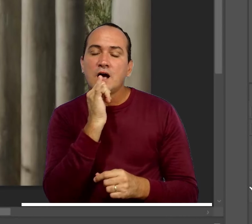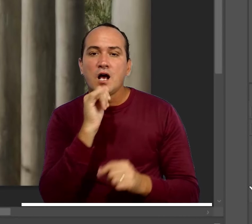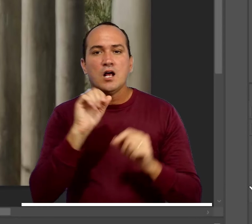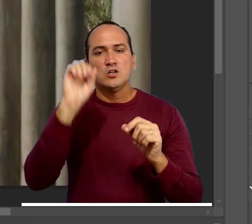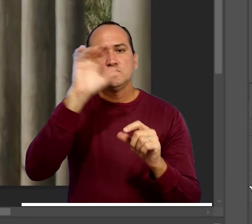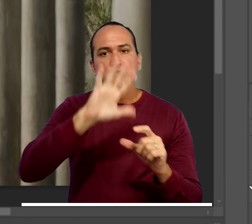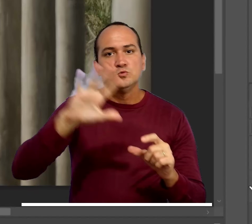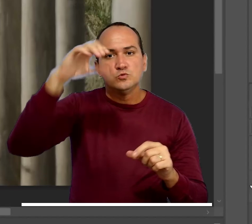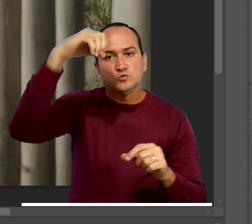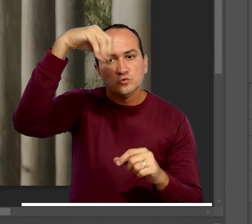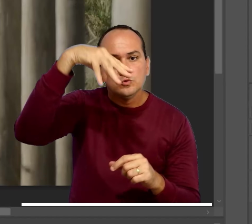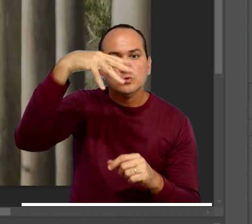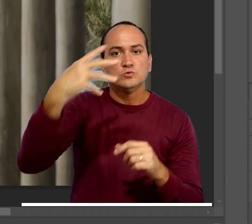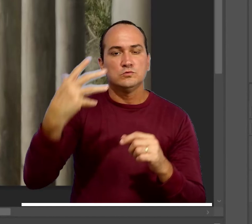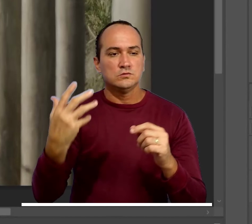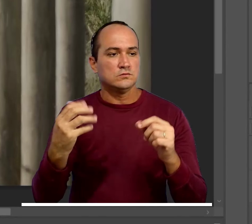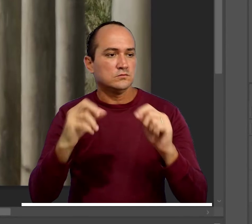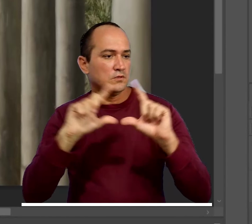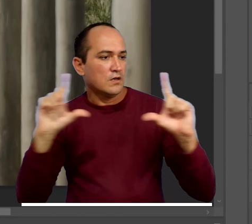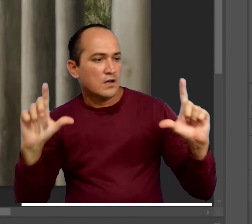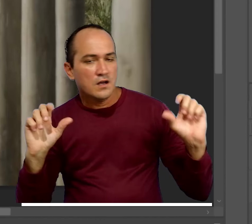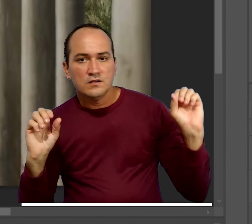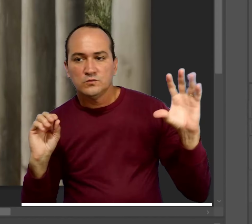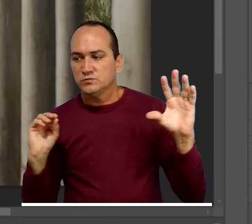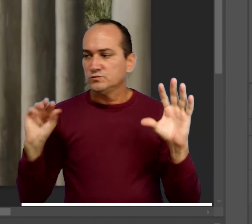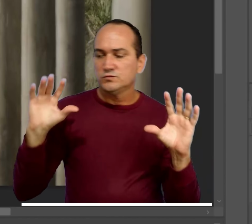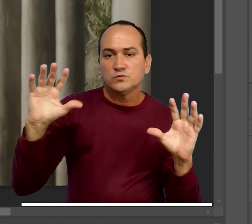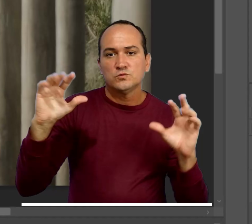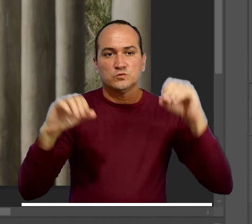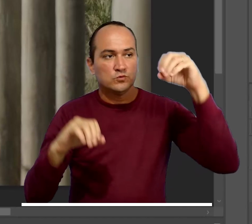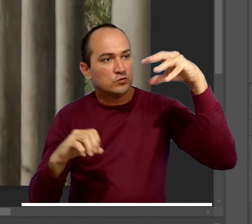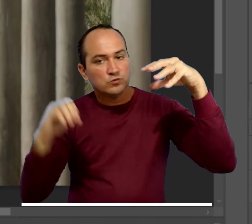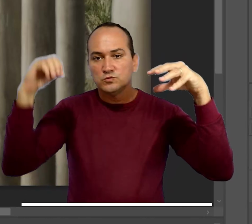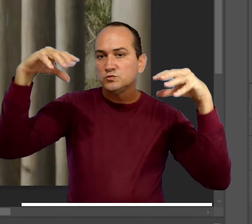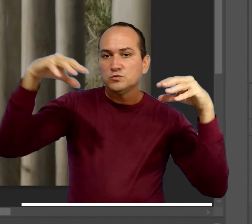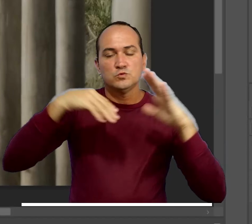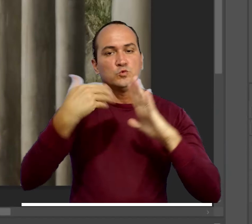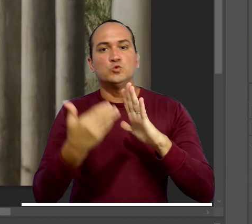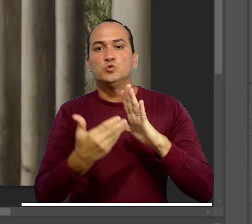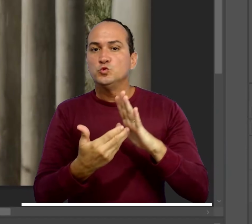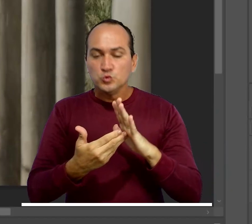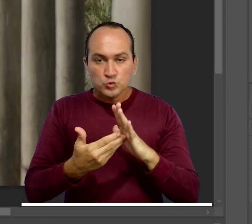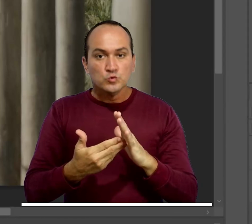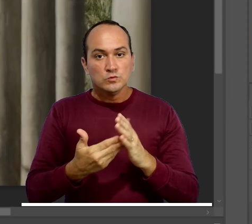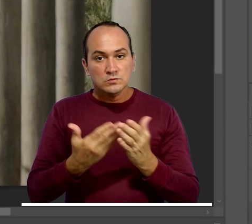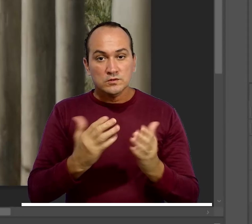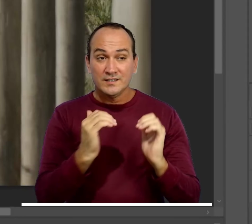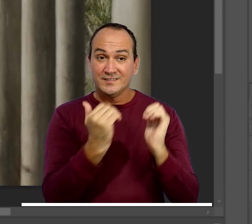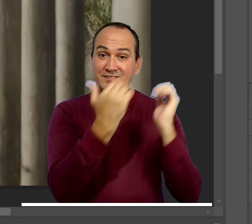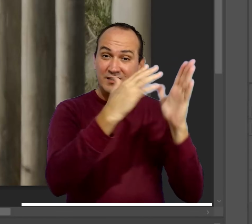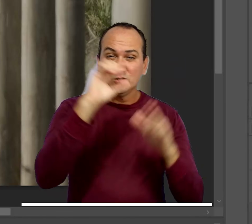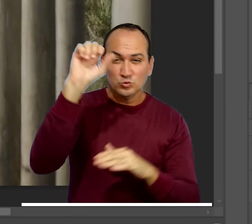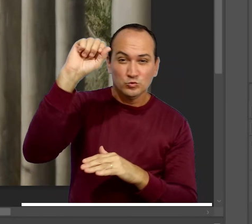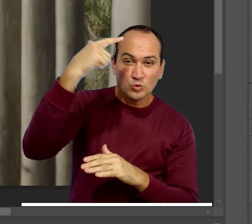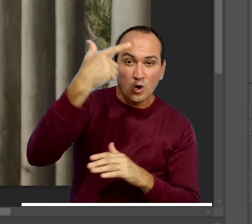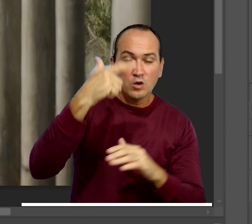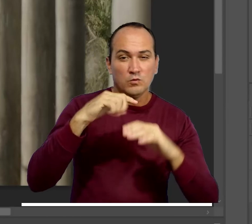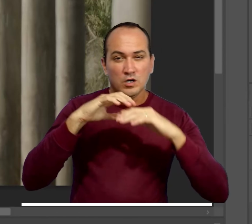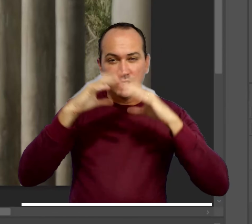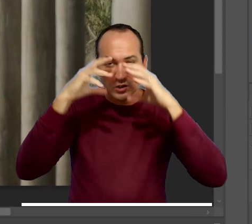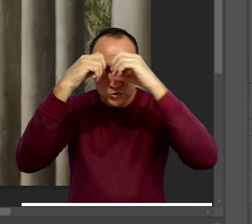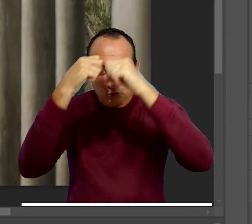luz do vídeo, né, a luminosidade, a direção da luz, nesse caso a luz externa, do sol, as